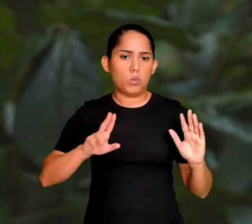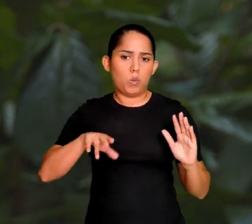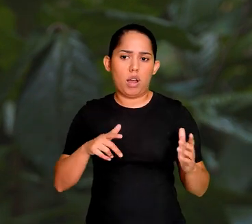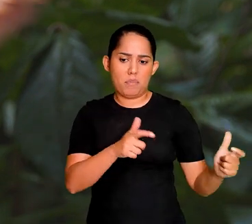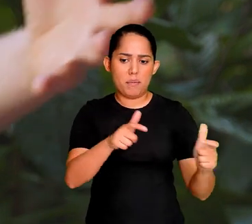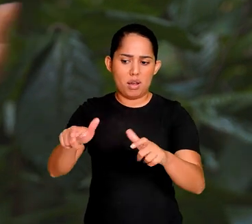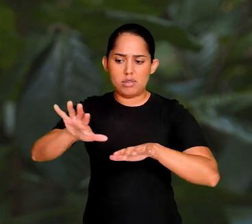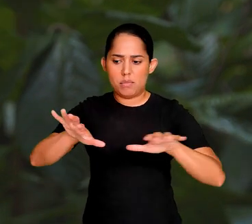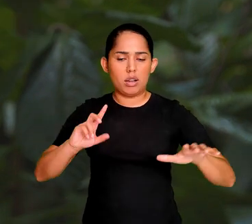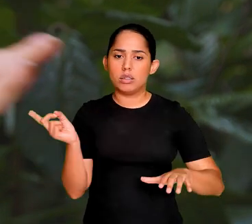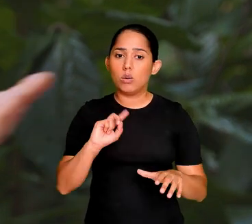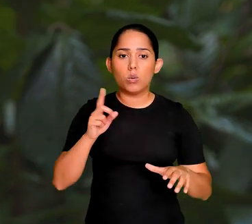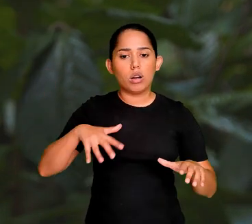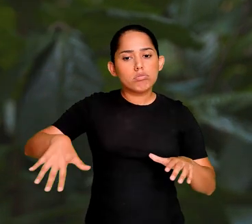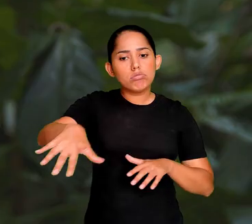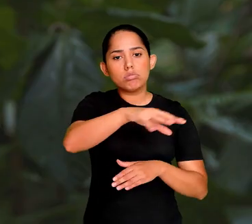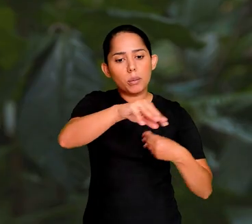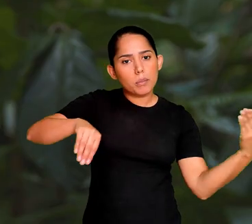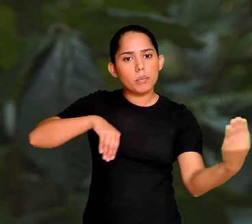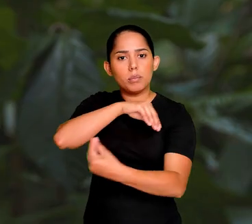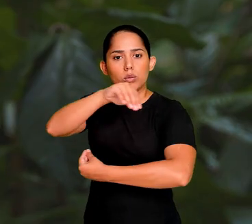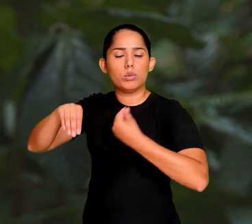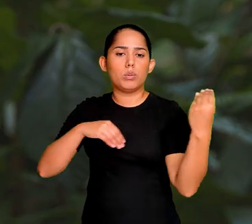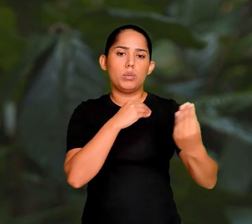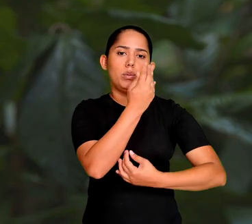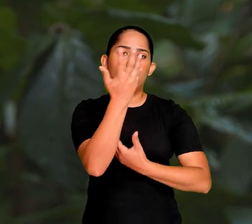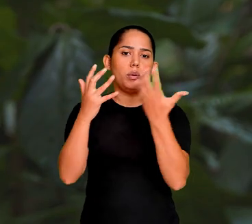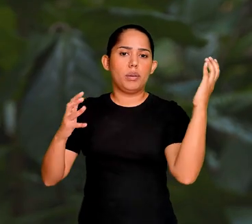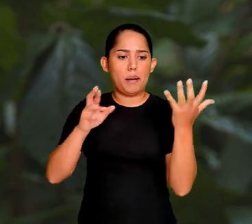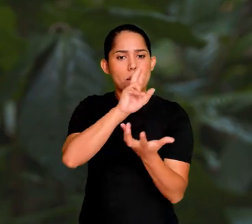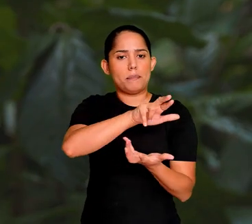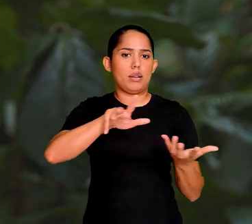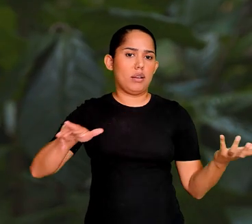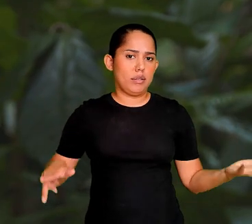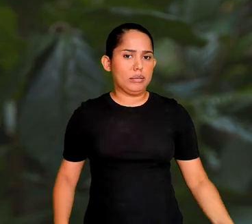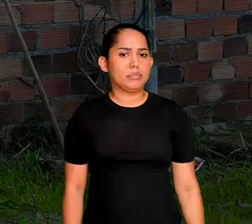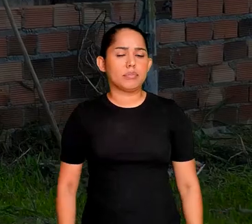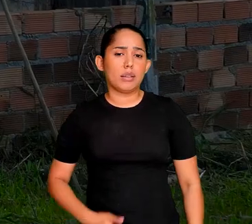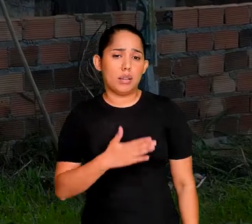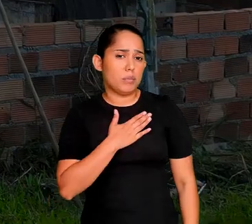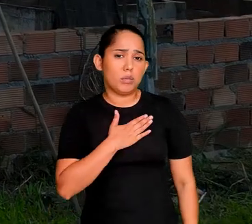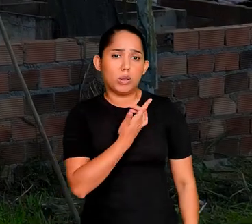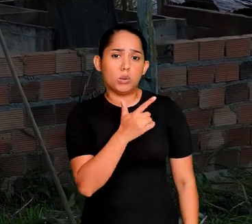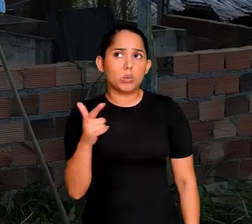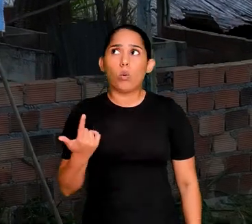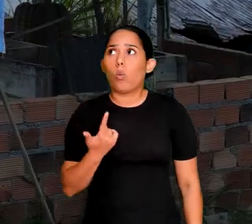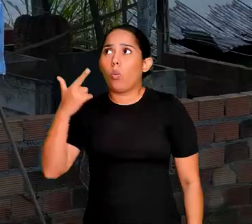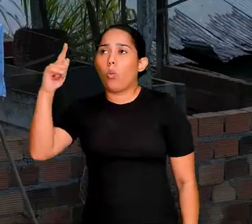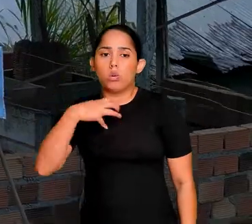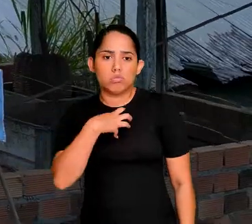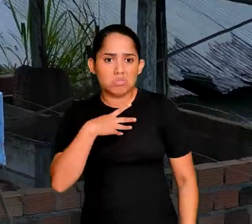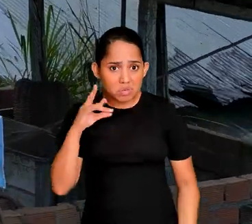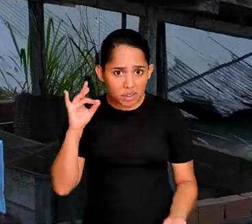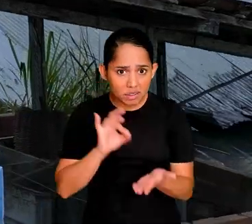sempre, né, ali integrado numa floresta, é um biodiversa. Para mim não existe outra forma